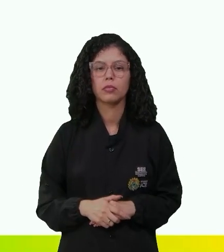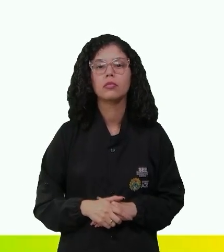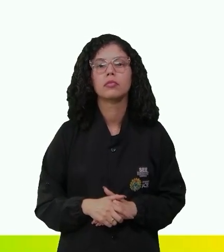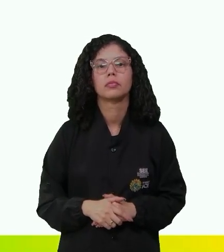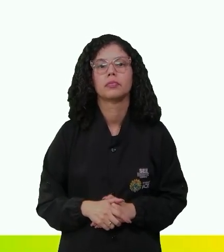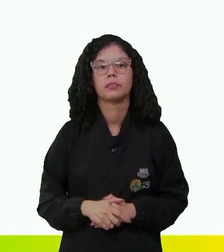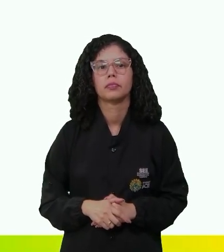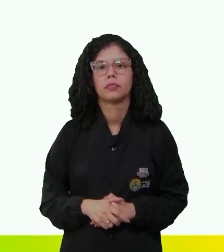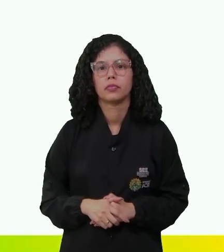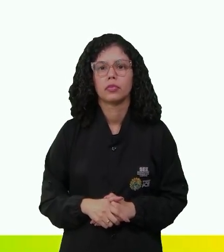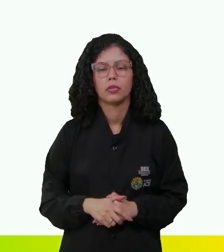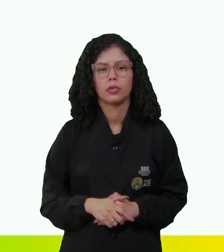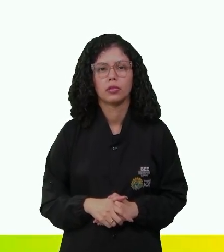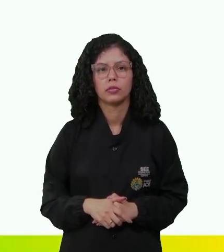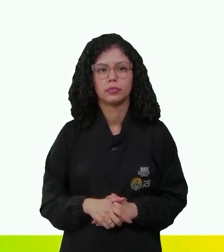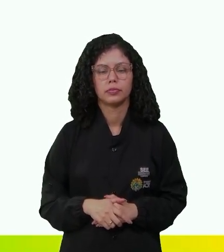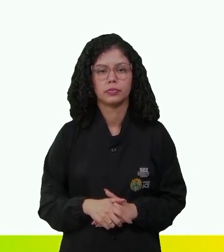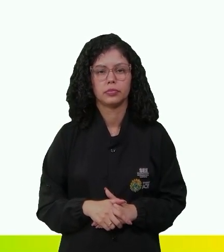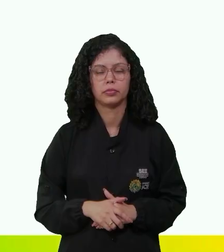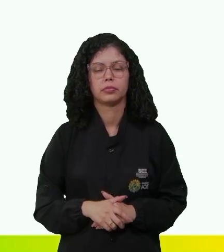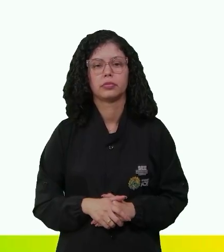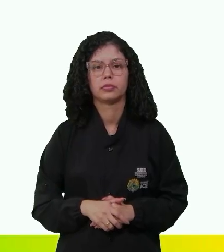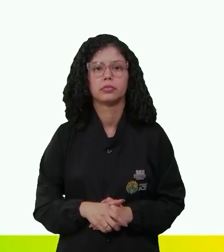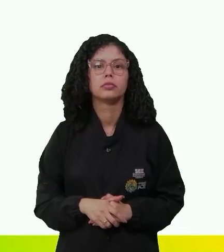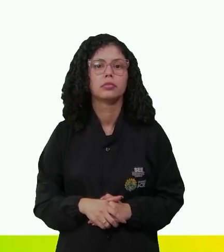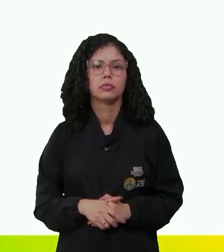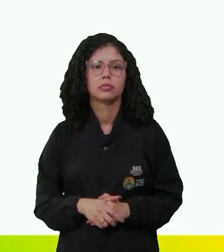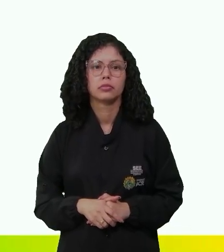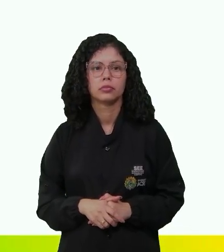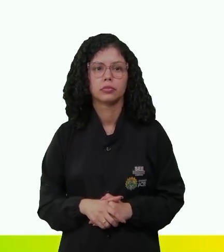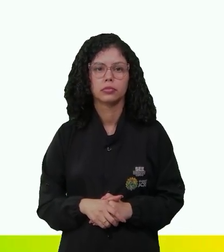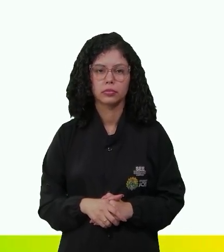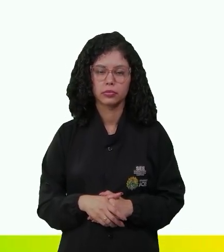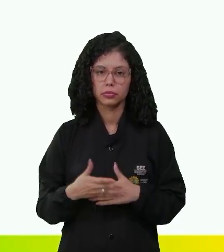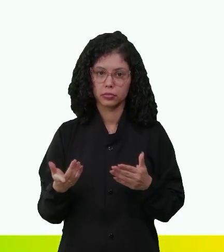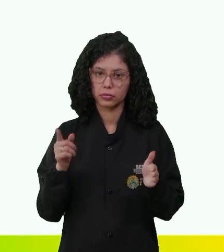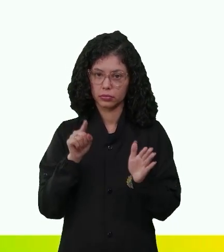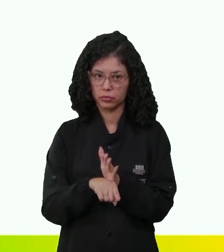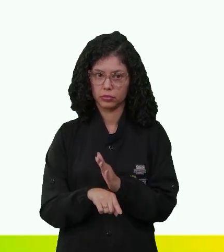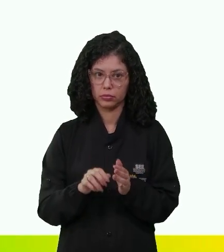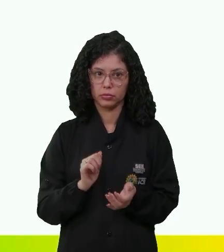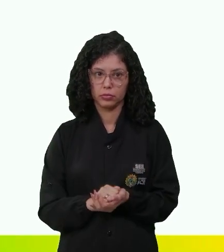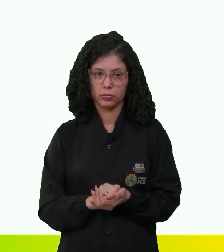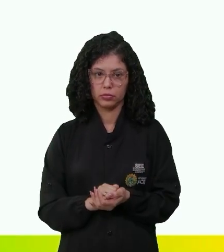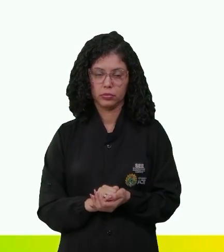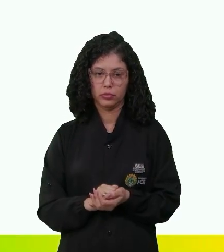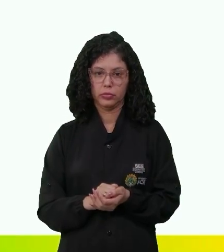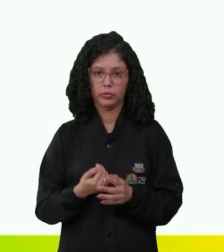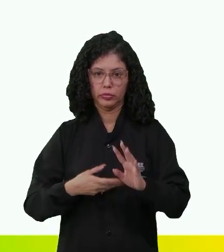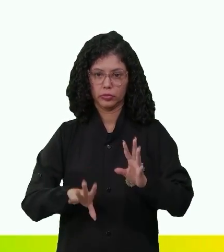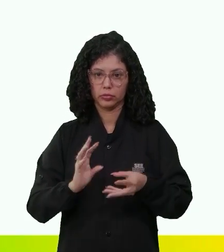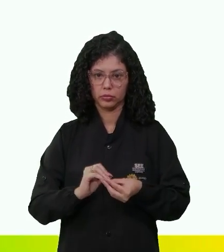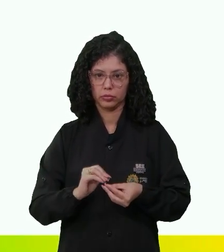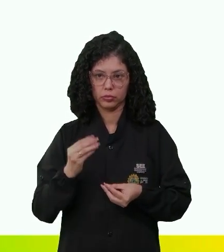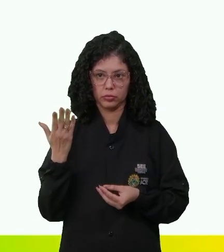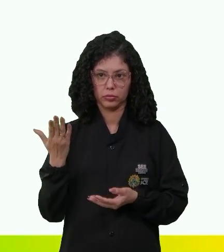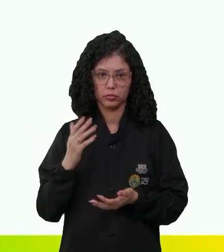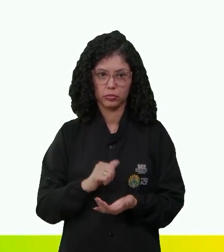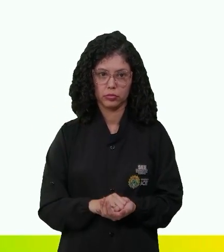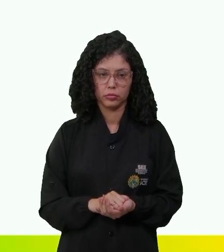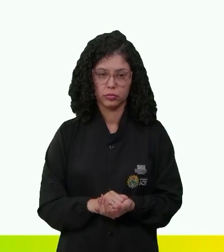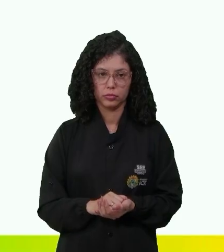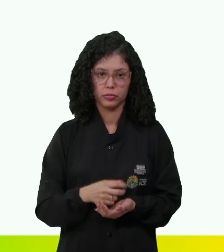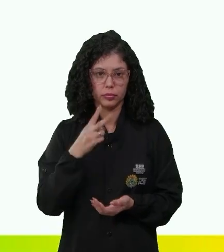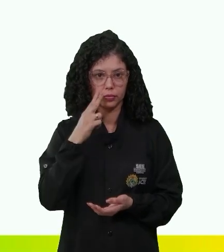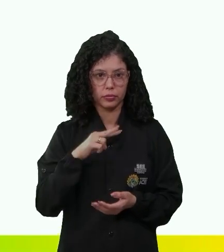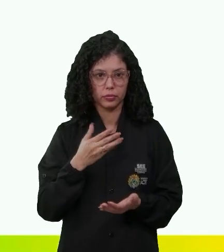C. Aqui está a nossa atividade, só temos uma questão mesmo, é um tema bem fácil de entender. De forma resumida,